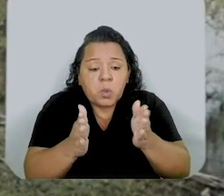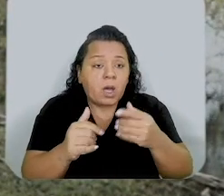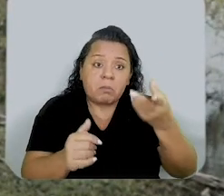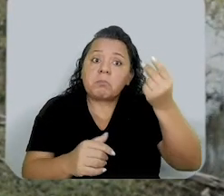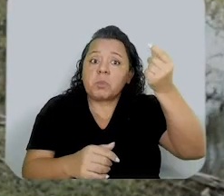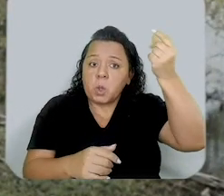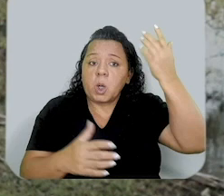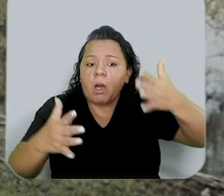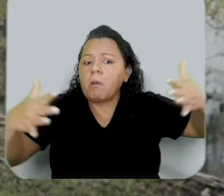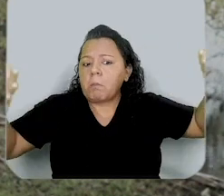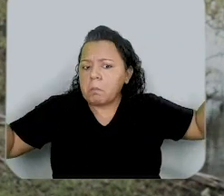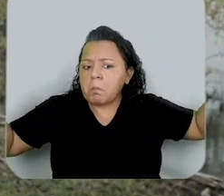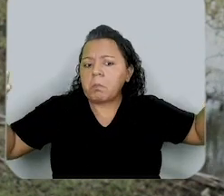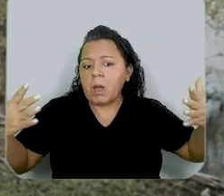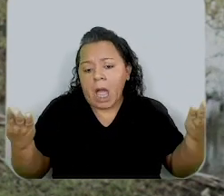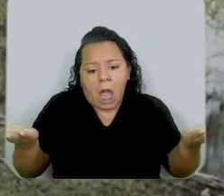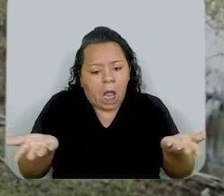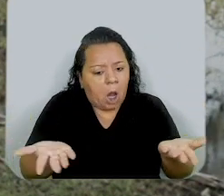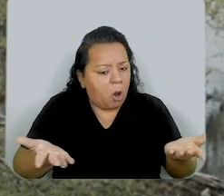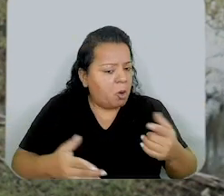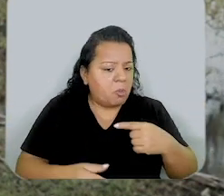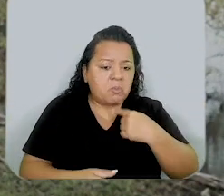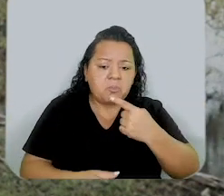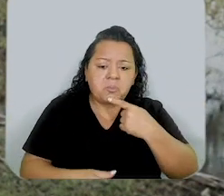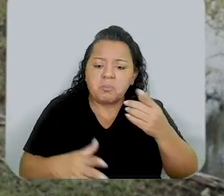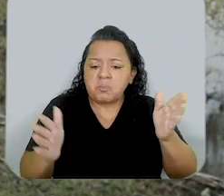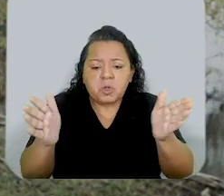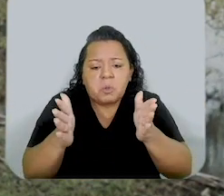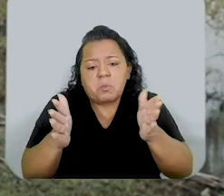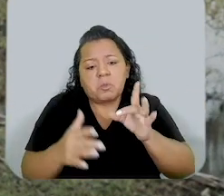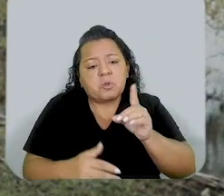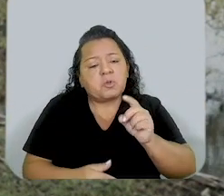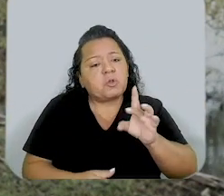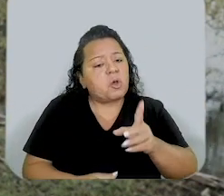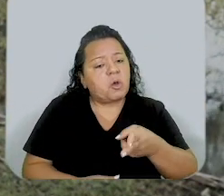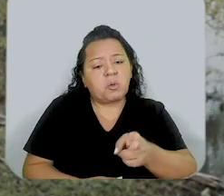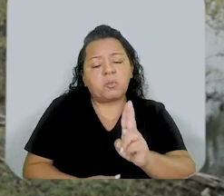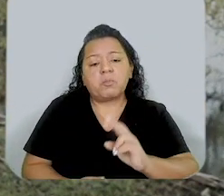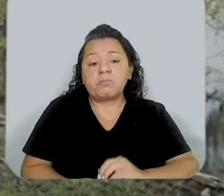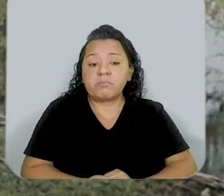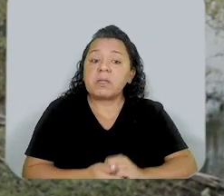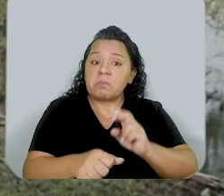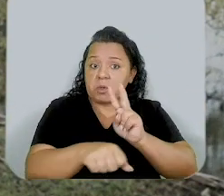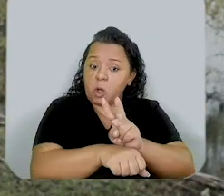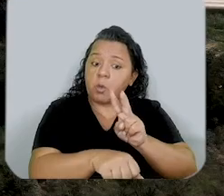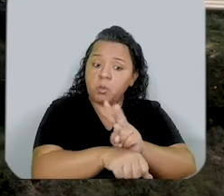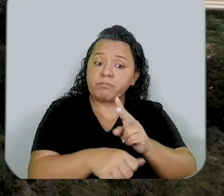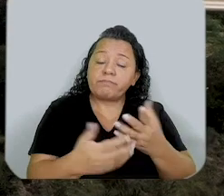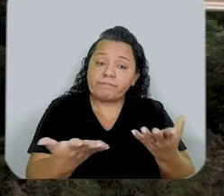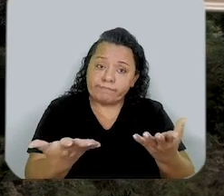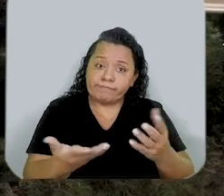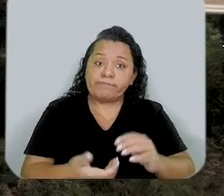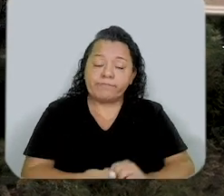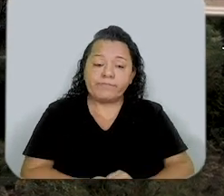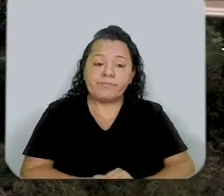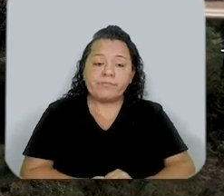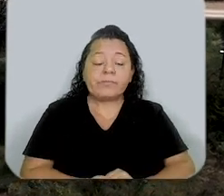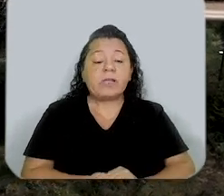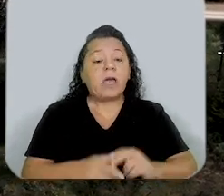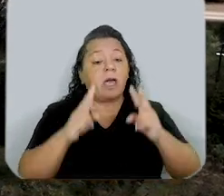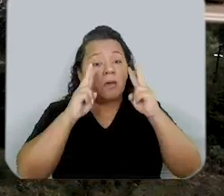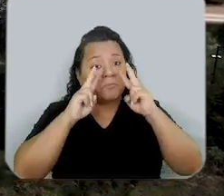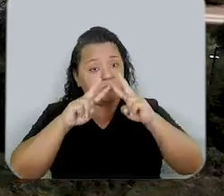questão de rios perder mais, eu vejo assim, os grandes empreendimentos hidrelétricos. Você sabe